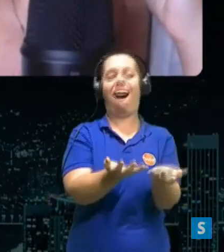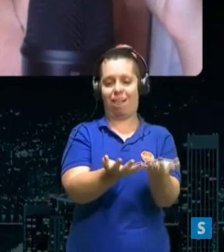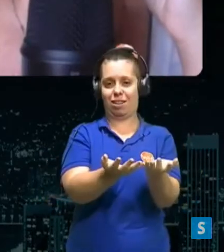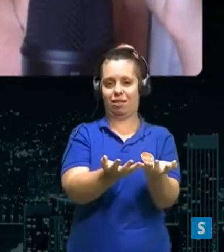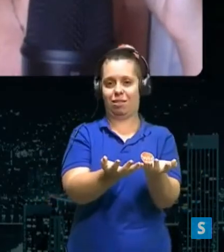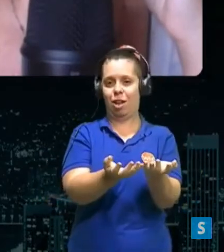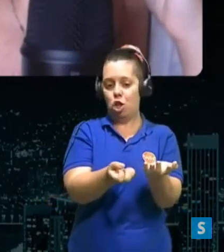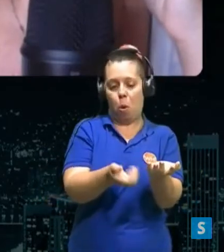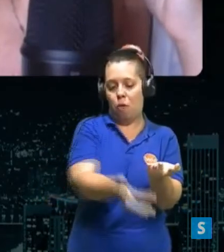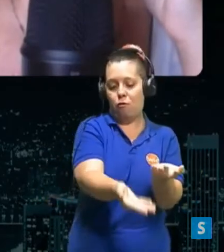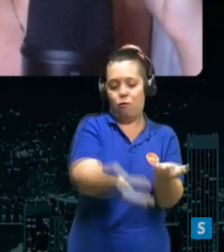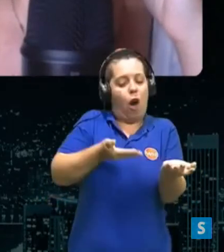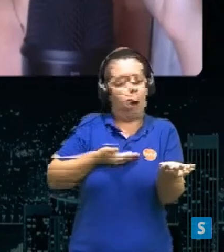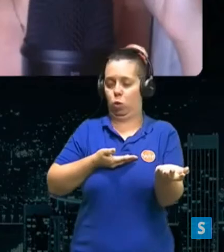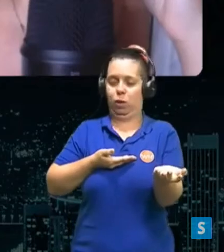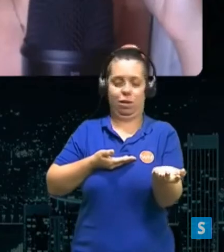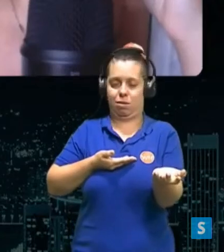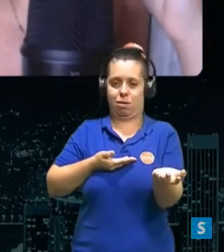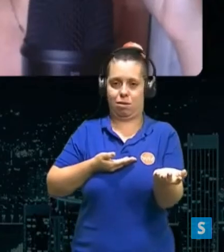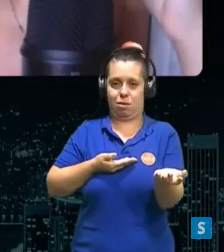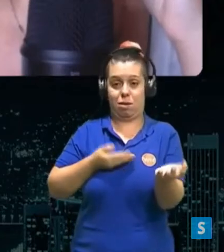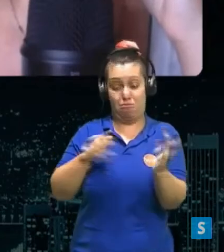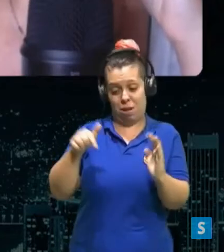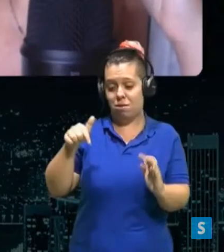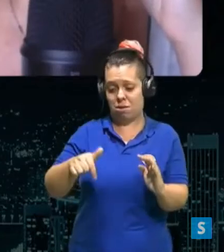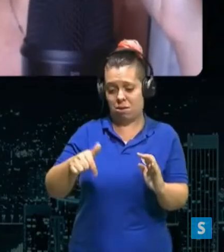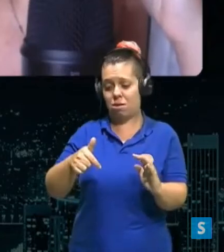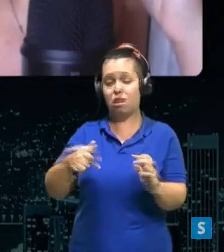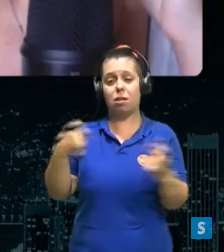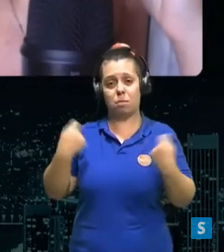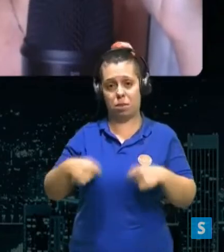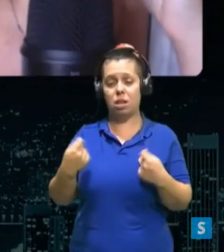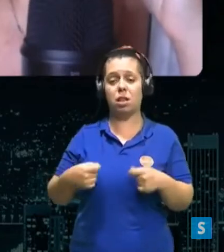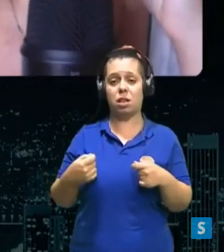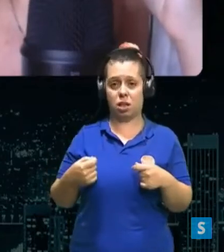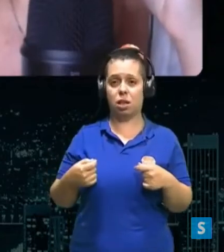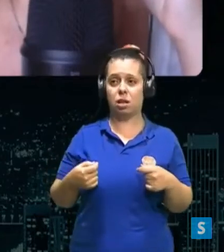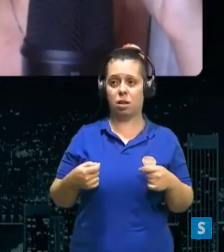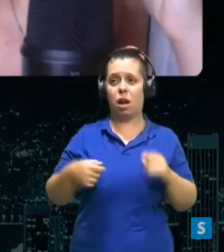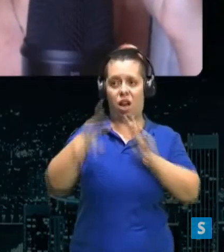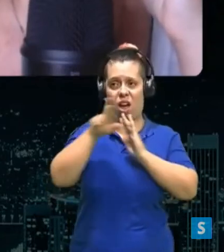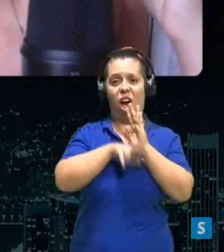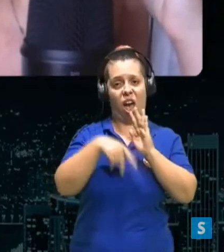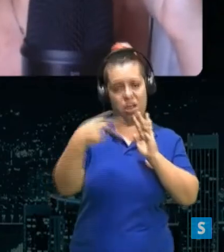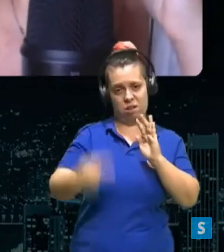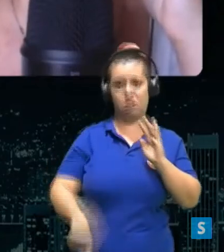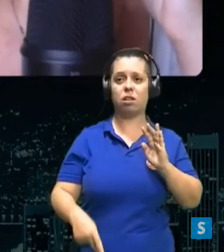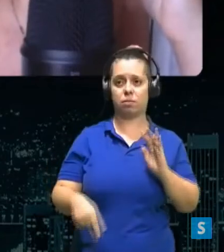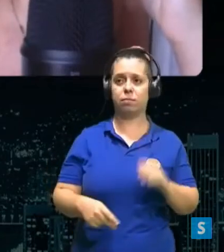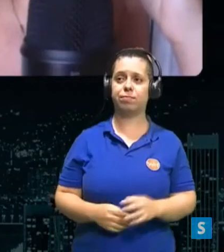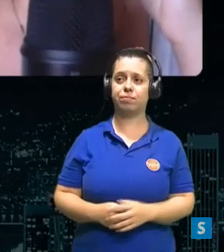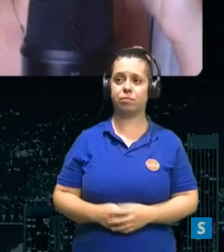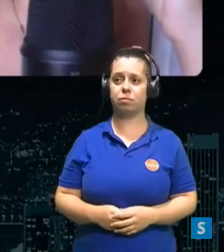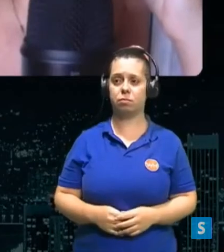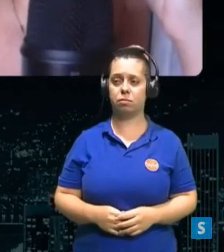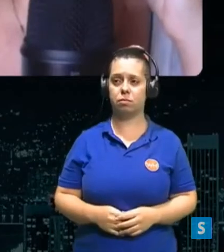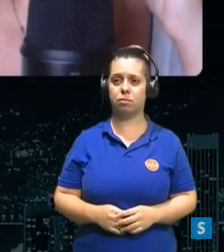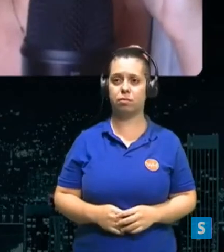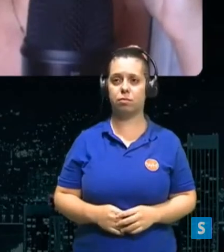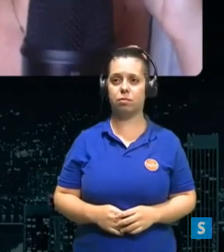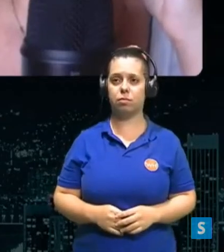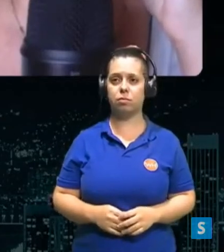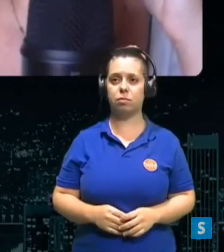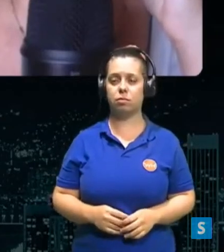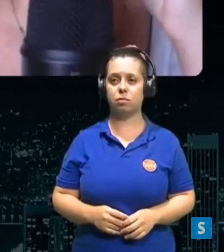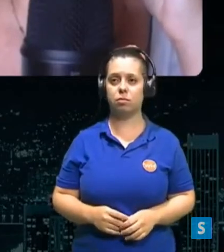que aqui não se regenera e ao cresça Mas você tá no sistema capitalista você tem que operar dentro das regras daquele sistema então